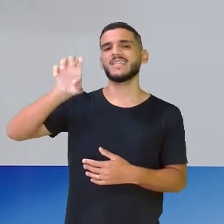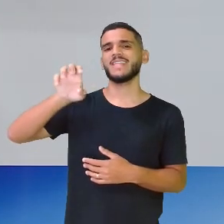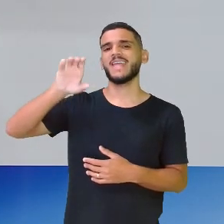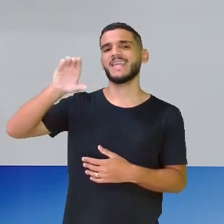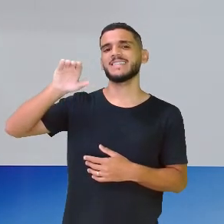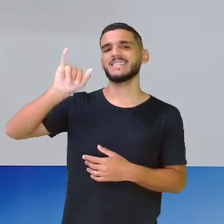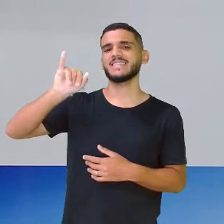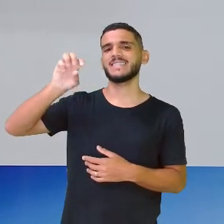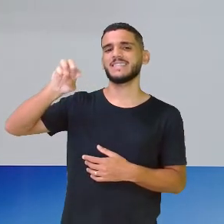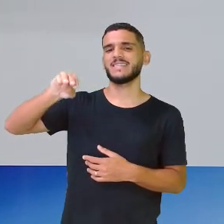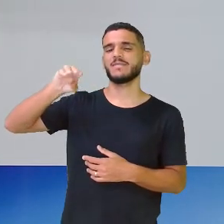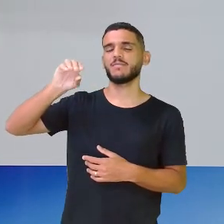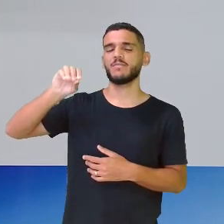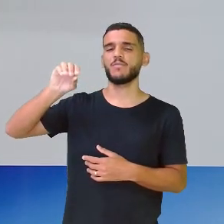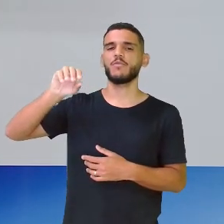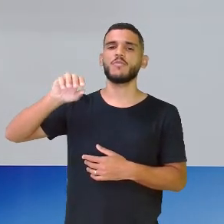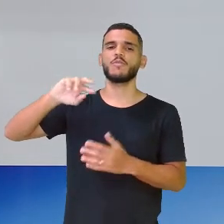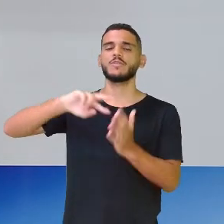centavos ou